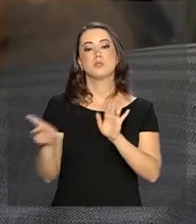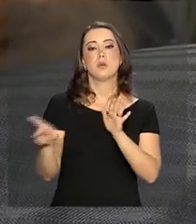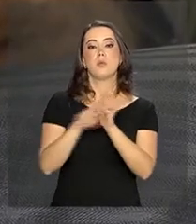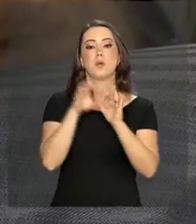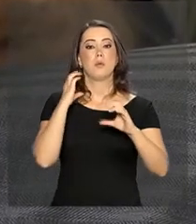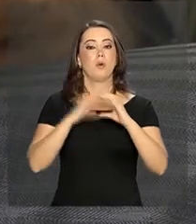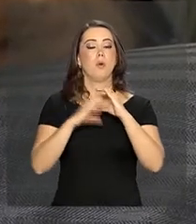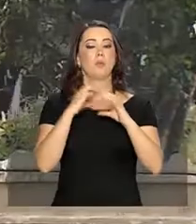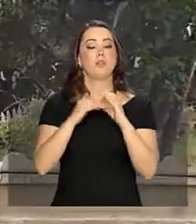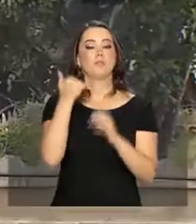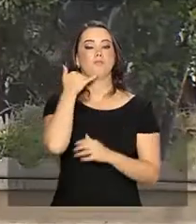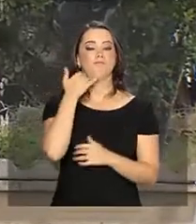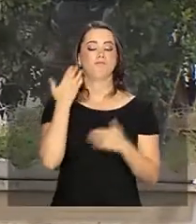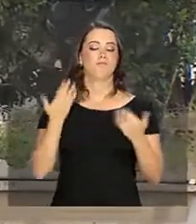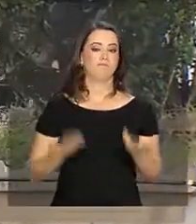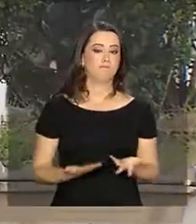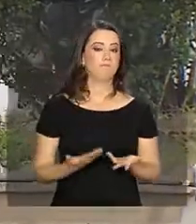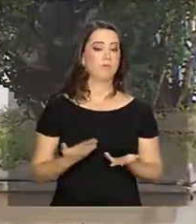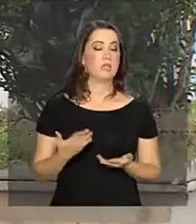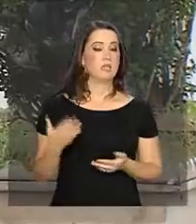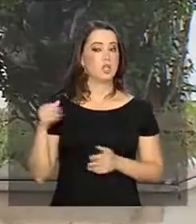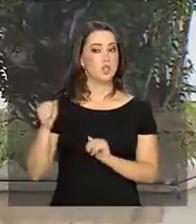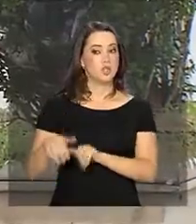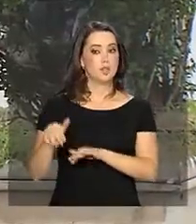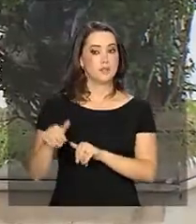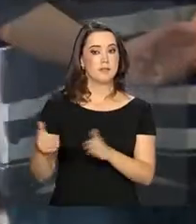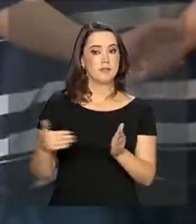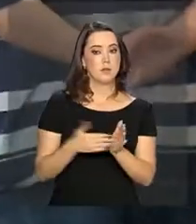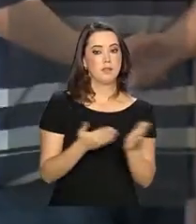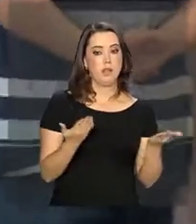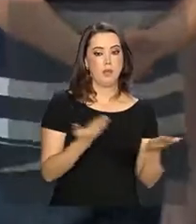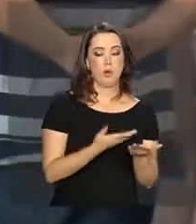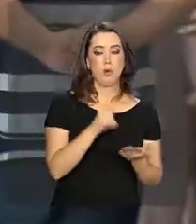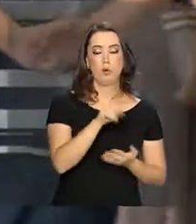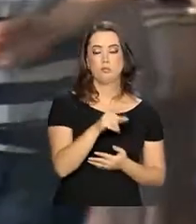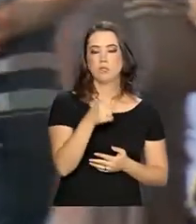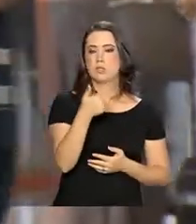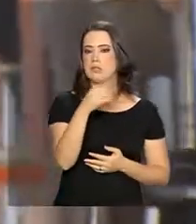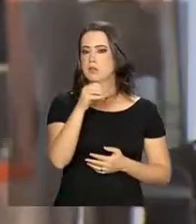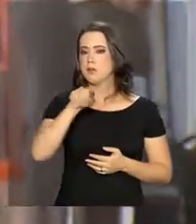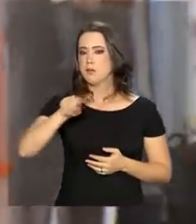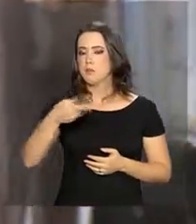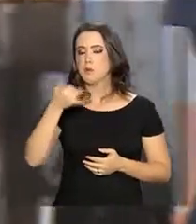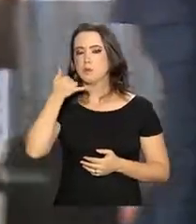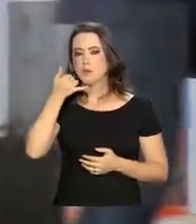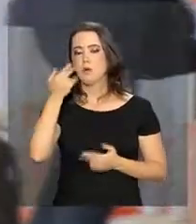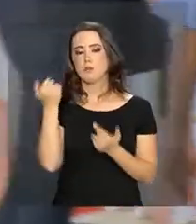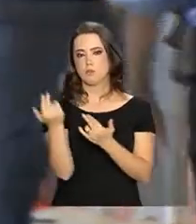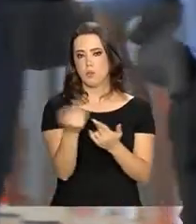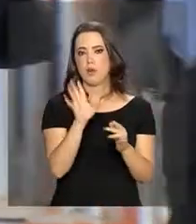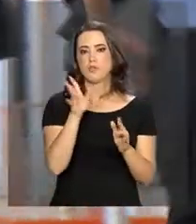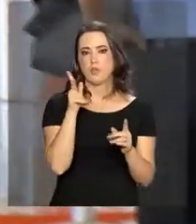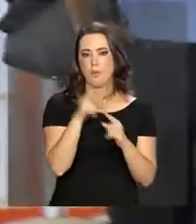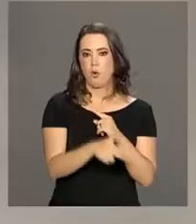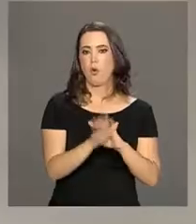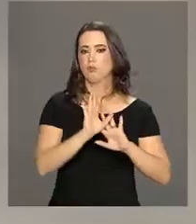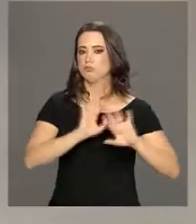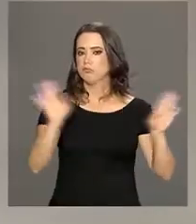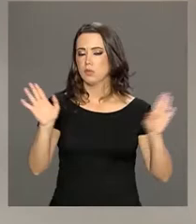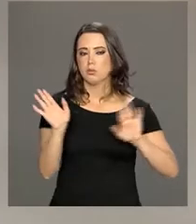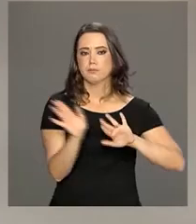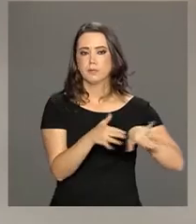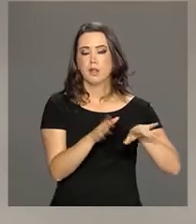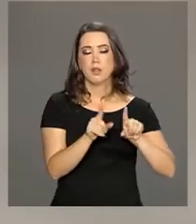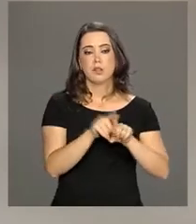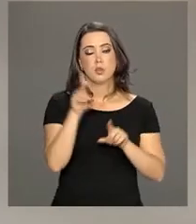rede de telefonia. De setembro até agora, cerca de 100 mil celulares desse tipo foram bloqueados no